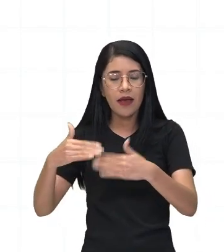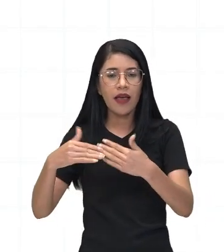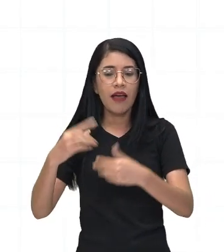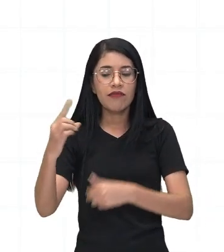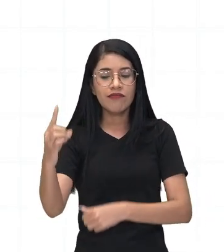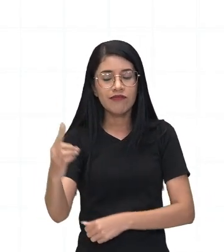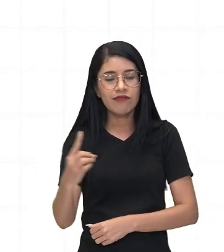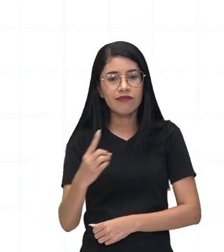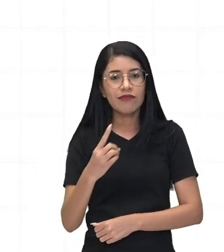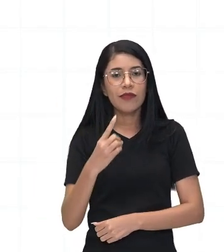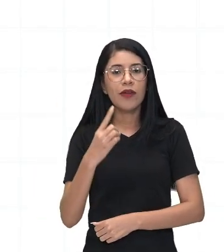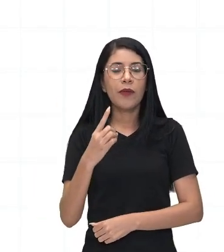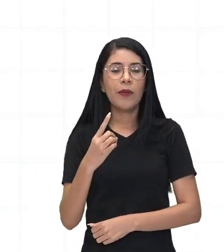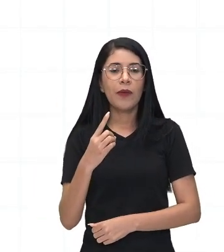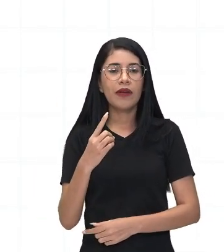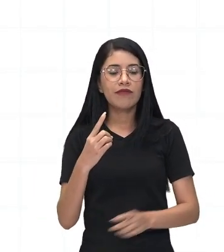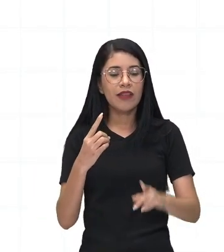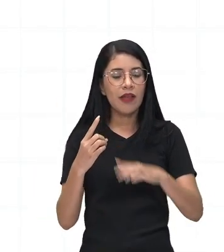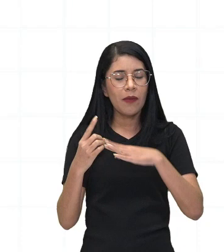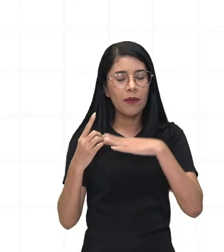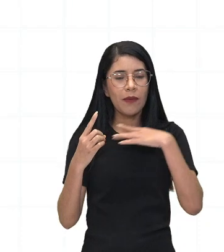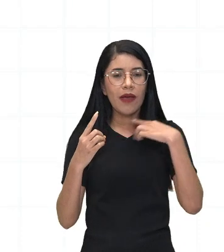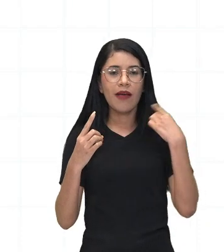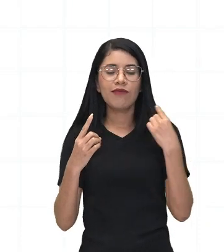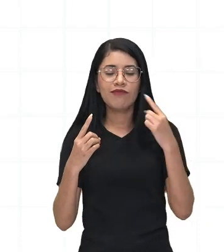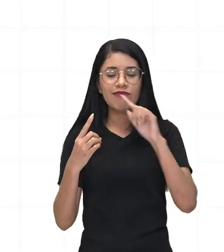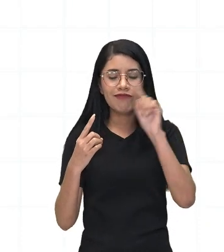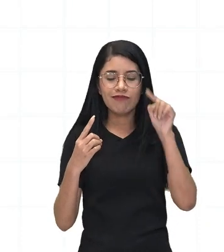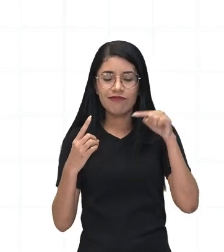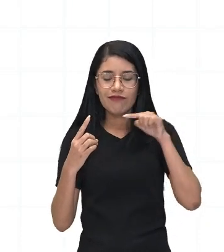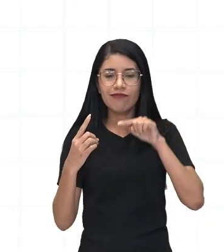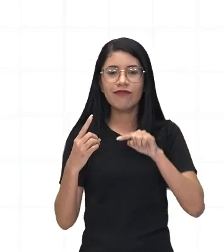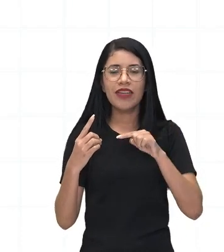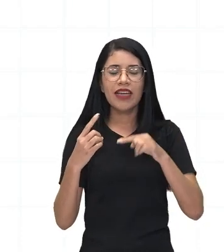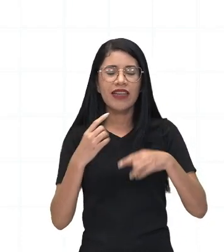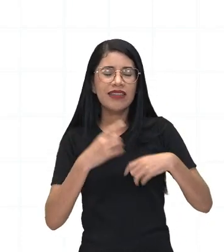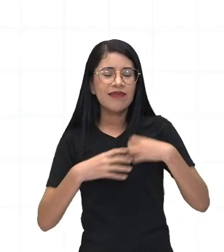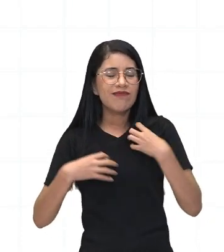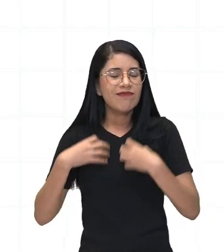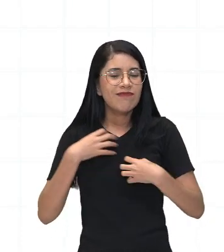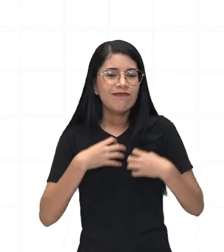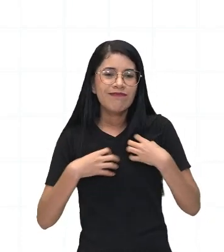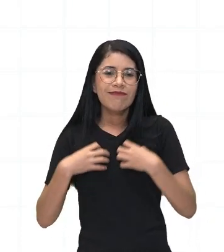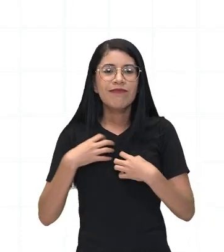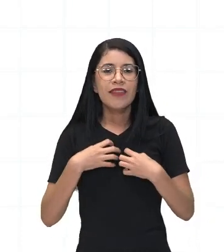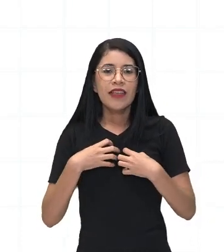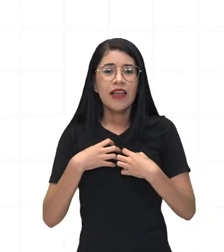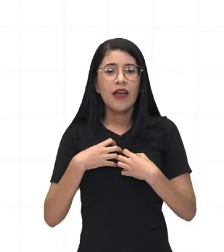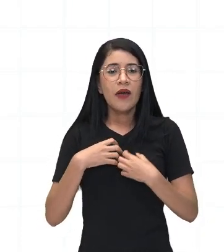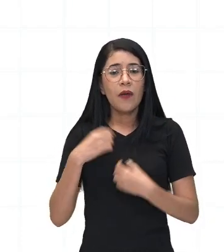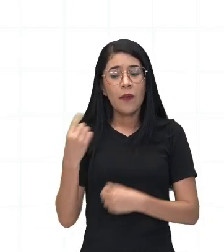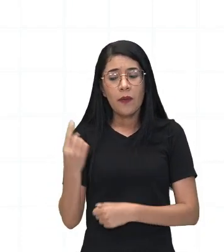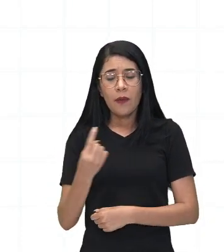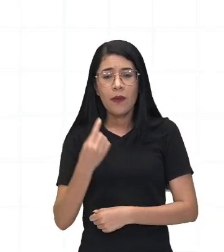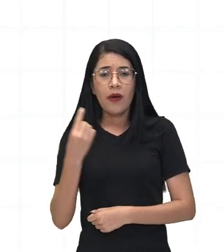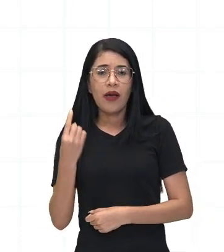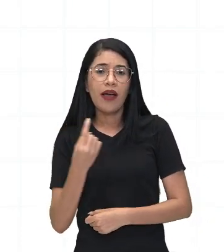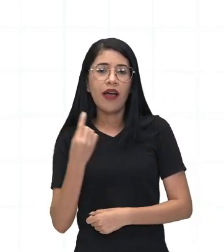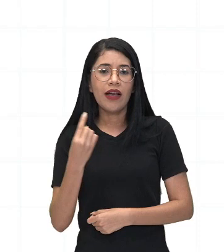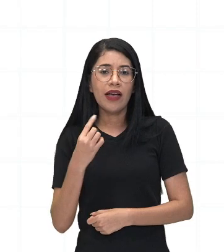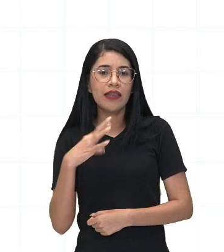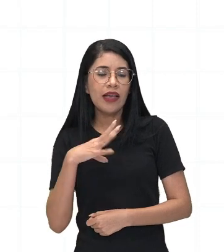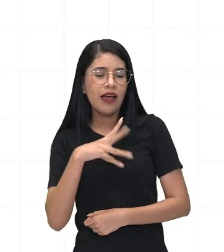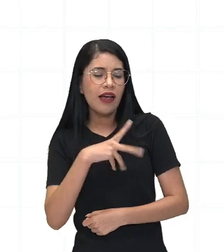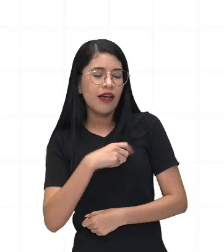quando mais tarde me procure, quem sabe a morte, angústia de quem vive, quem sabe a solidão, fim de